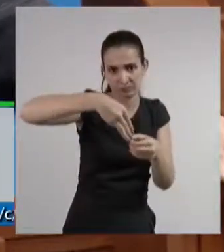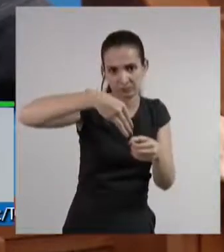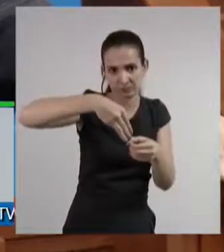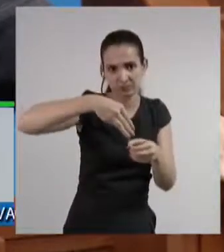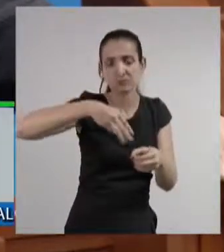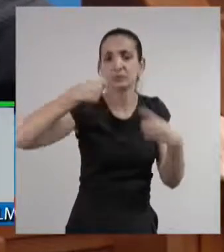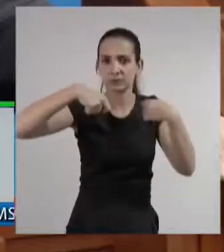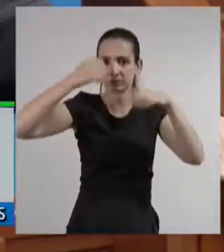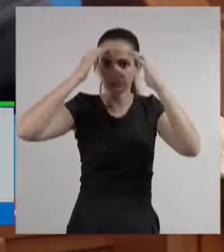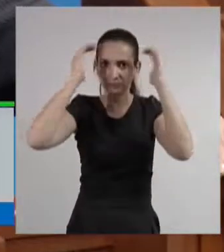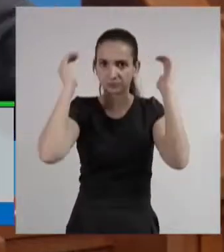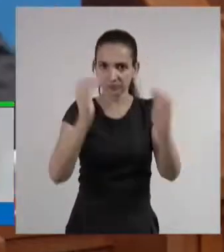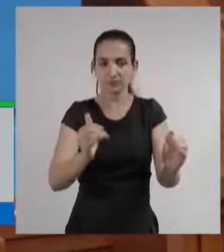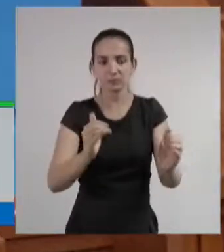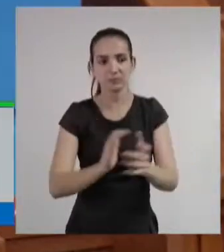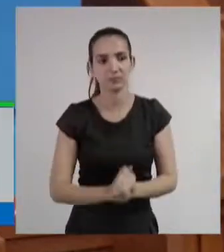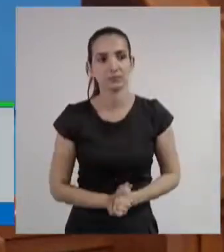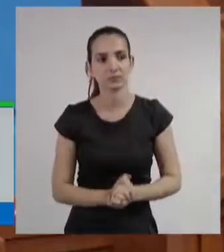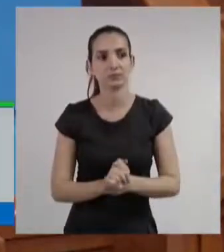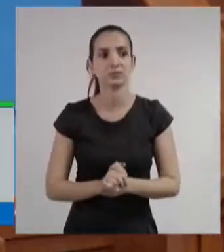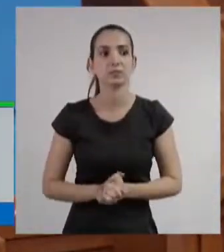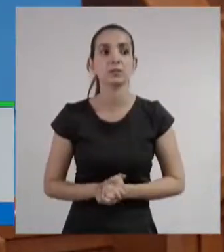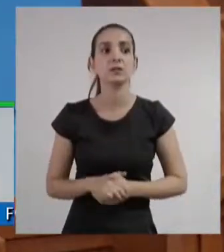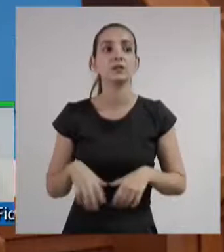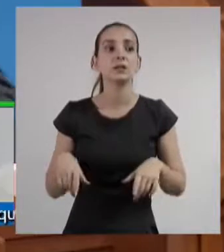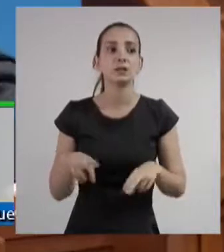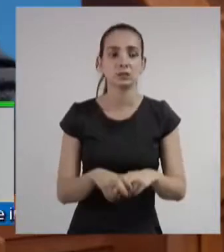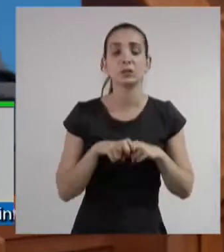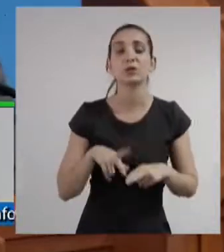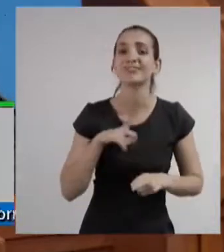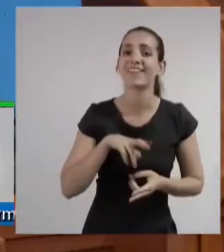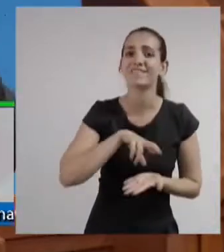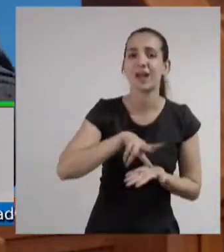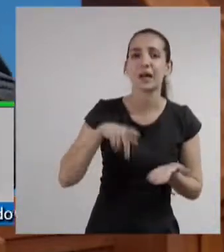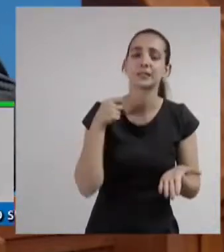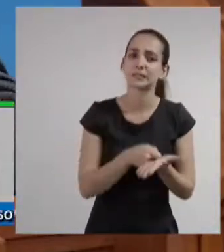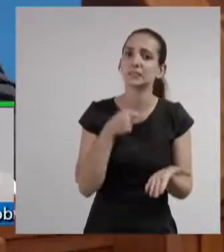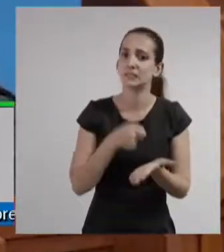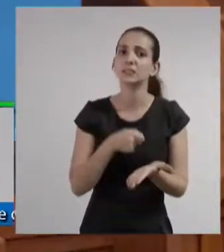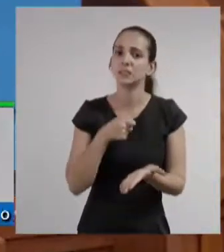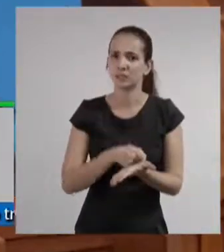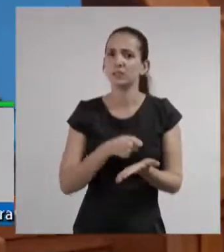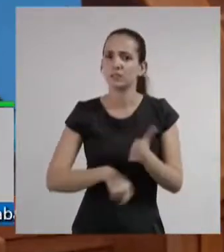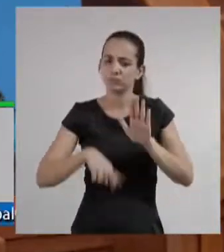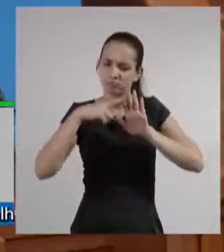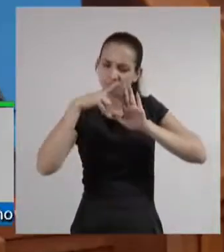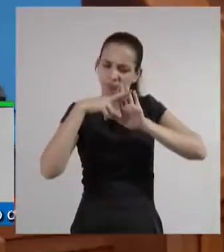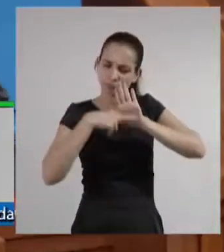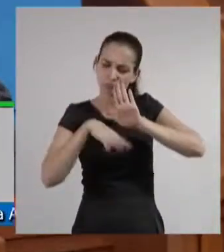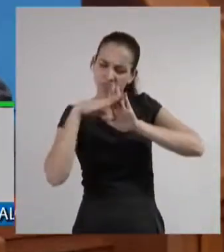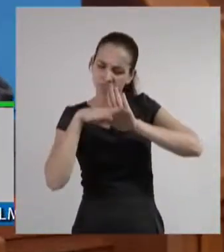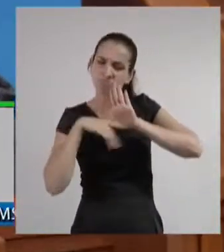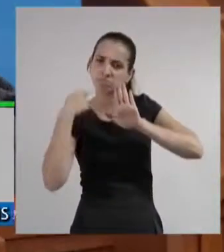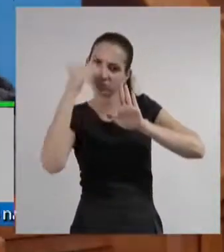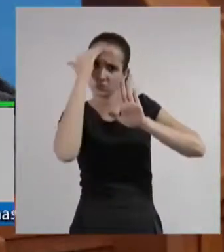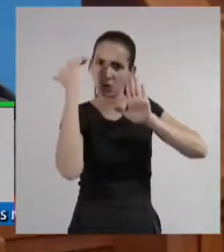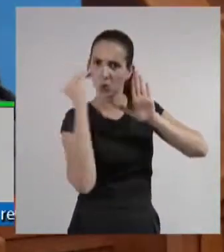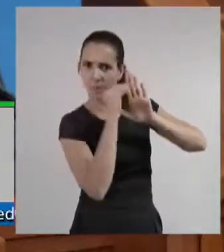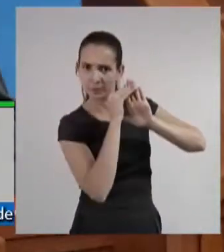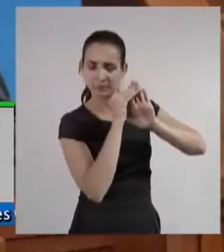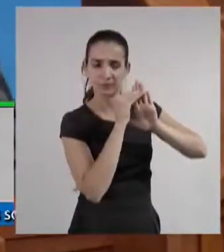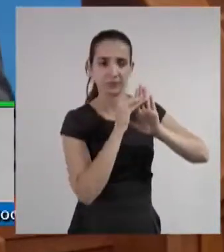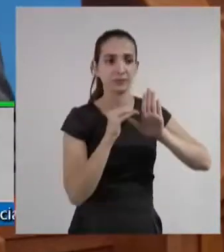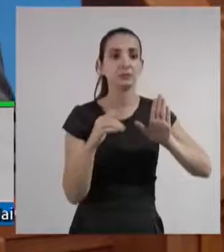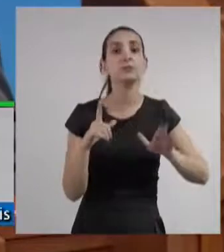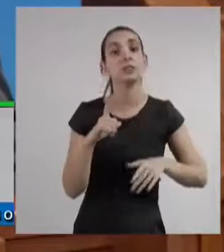ser cumprida e tem várias exigências dentro do município. Aí tem a